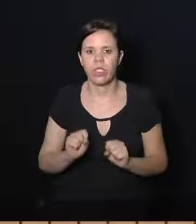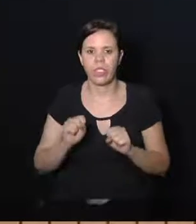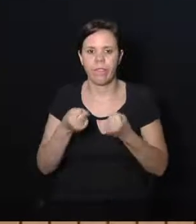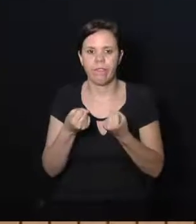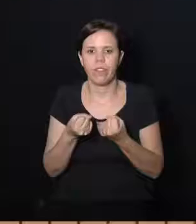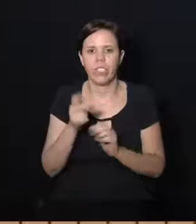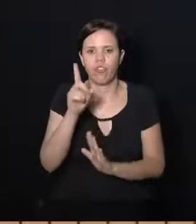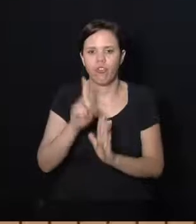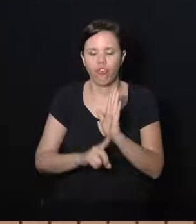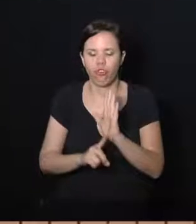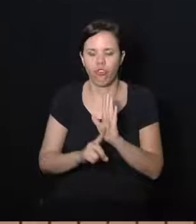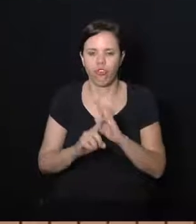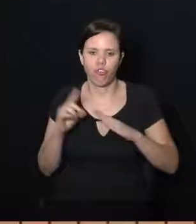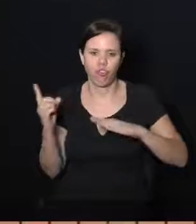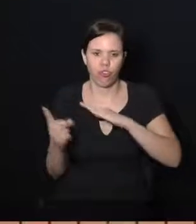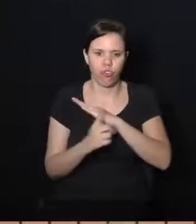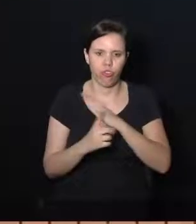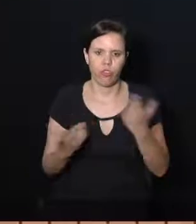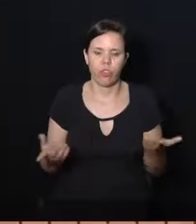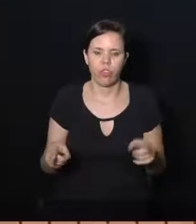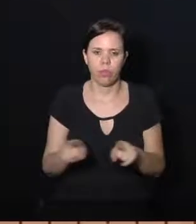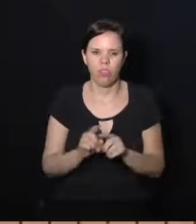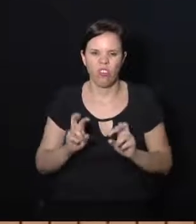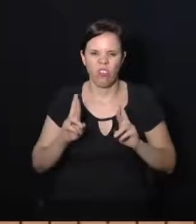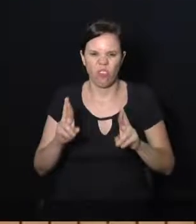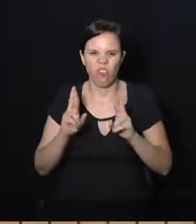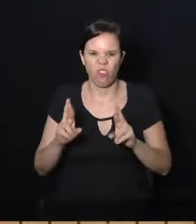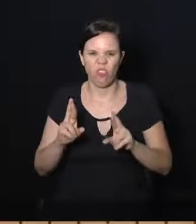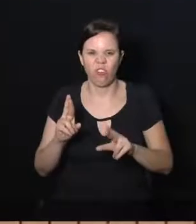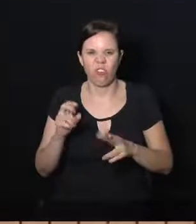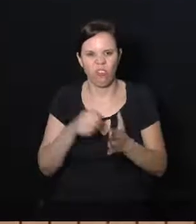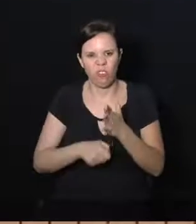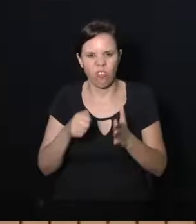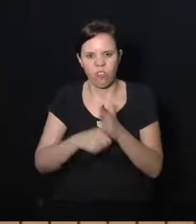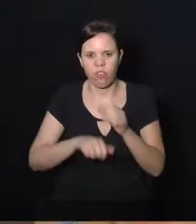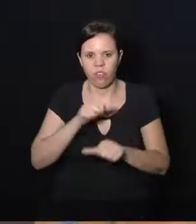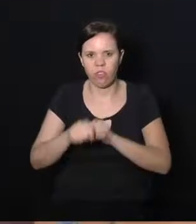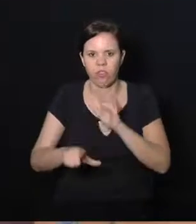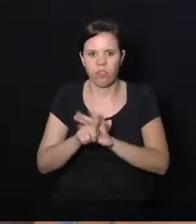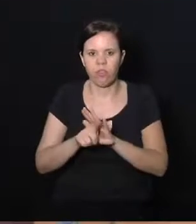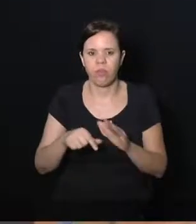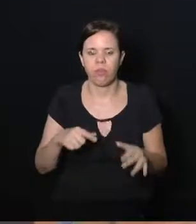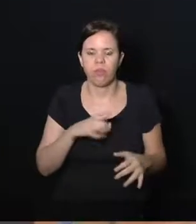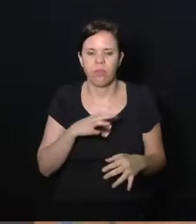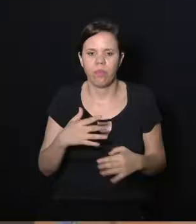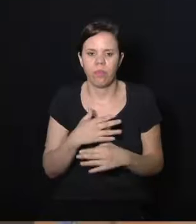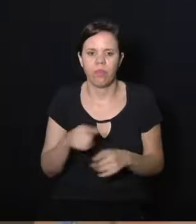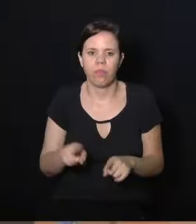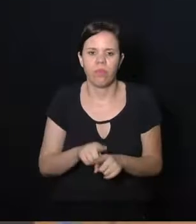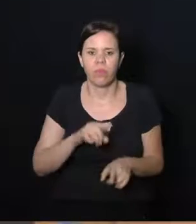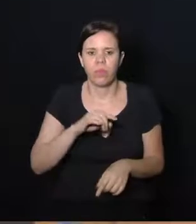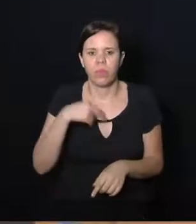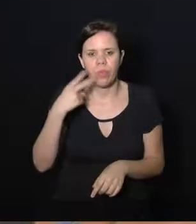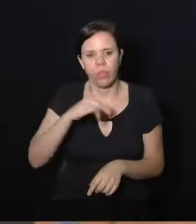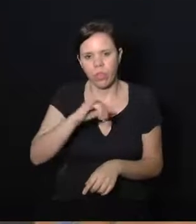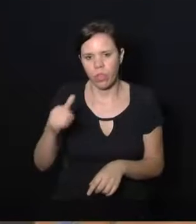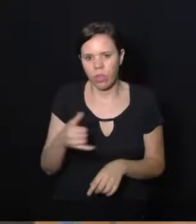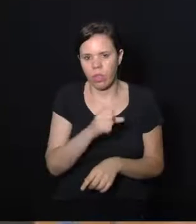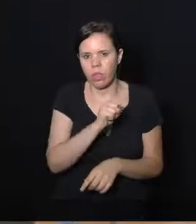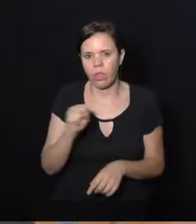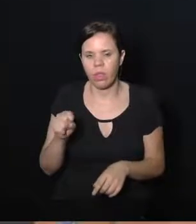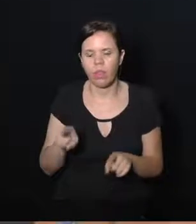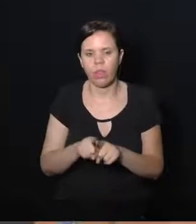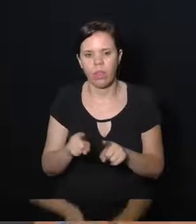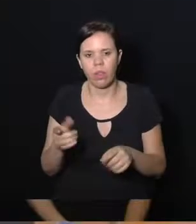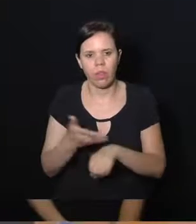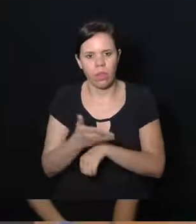Consumidor, vou torcer e trabalhar para que vire lei em nossa cidade. O vereador J. Silva participou da audiência